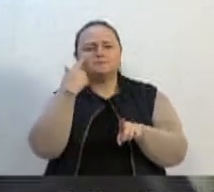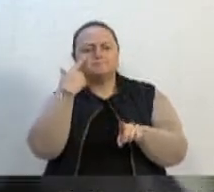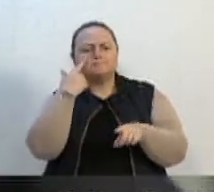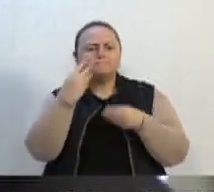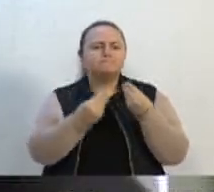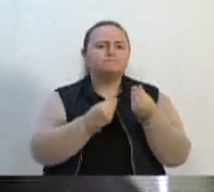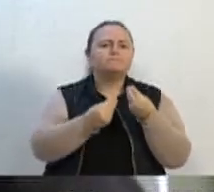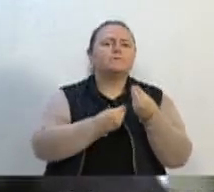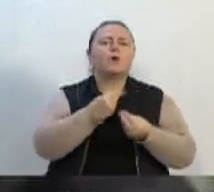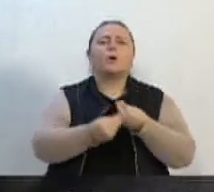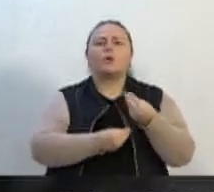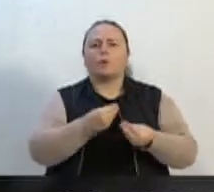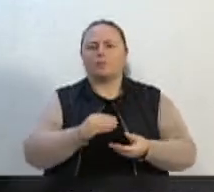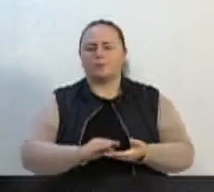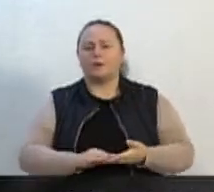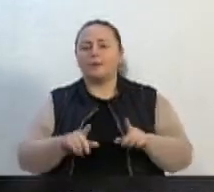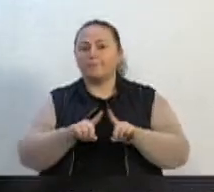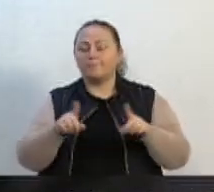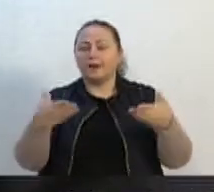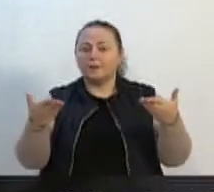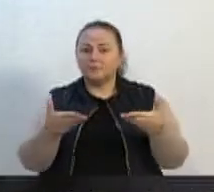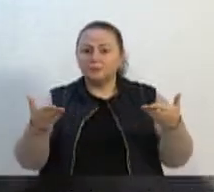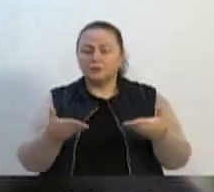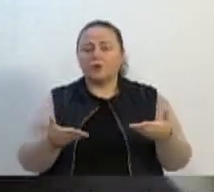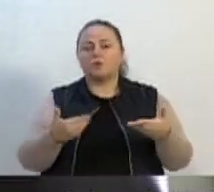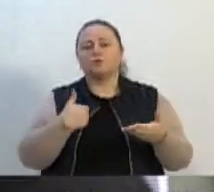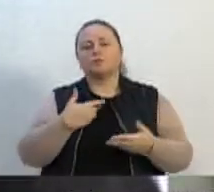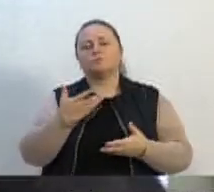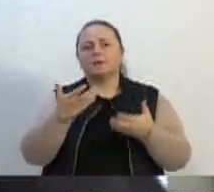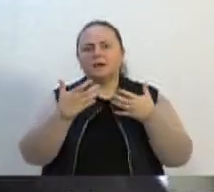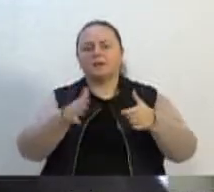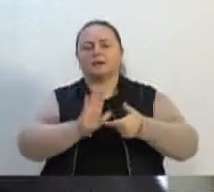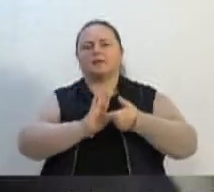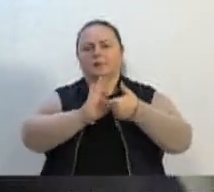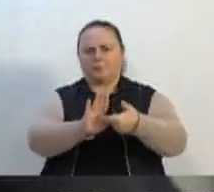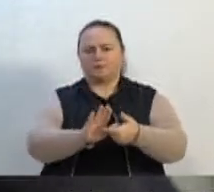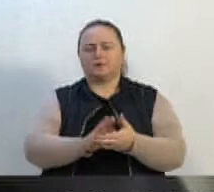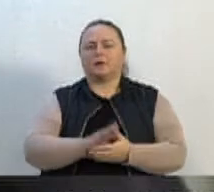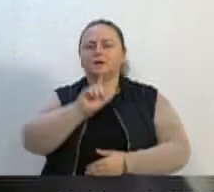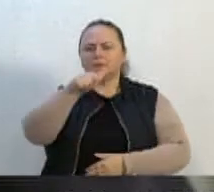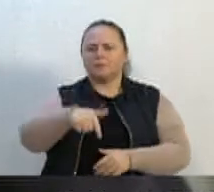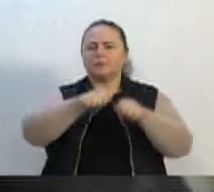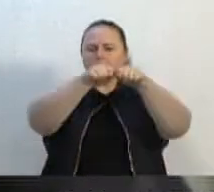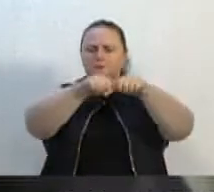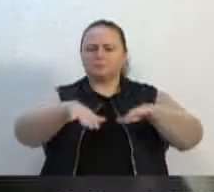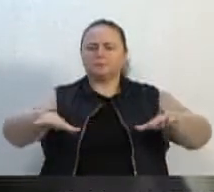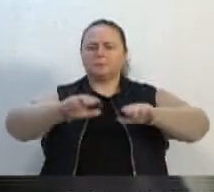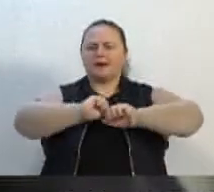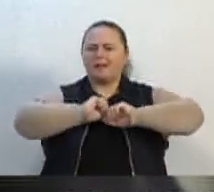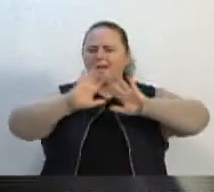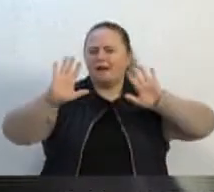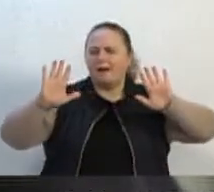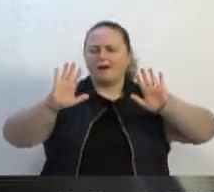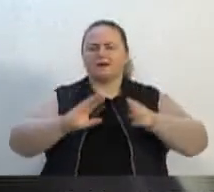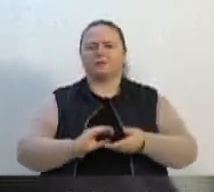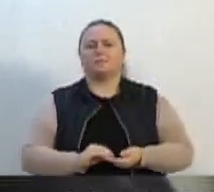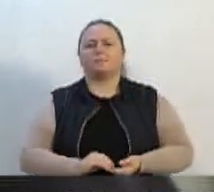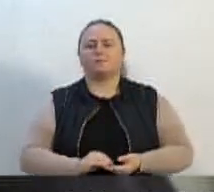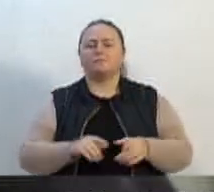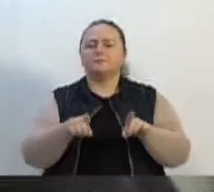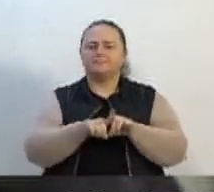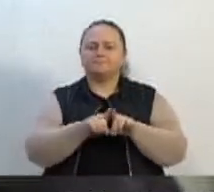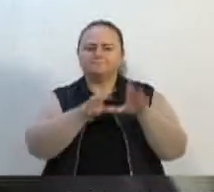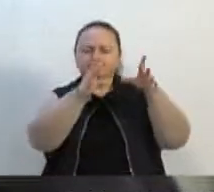situação. Mas eu precisava trazer, na verdade, esses números. Eu vou divulgar eles com mais clareza, com mais